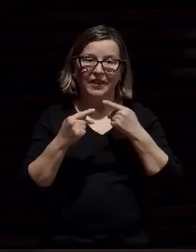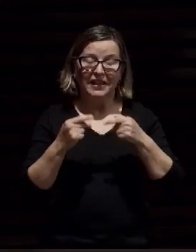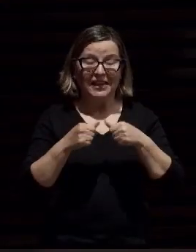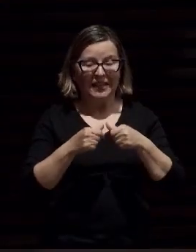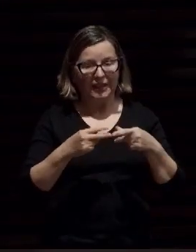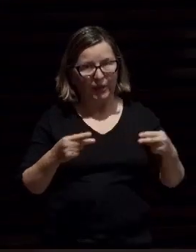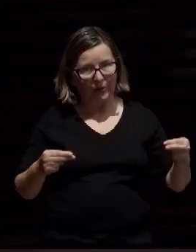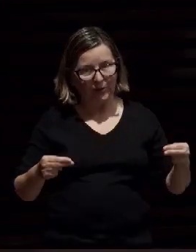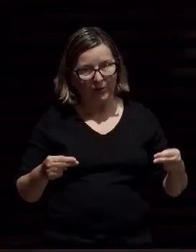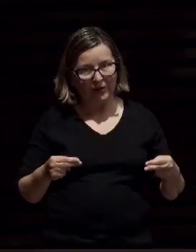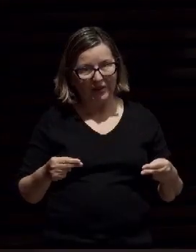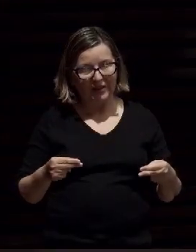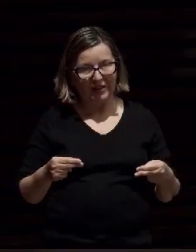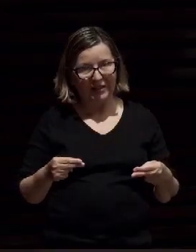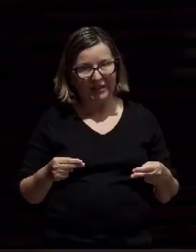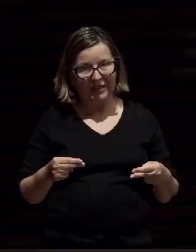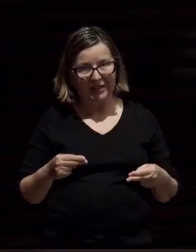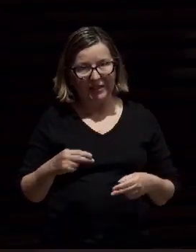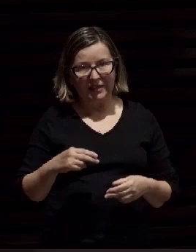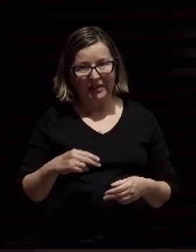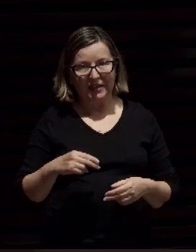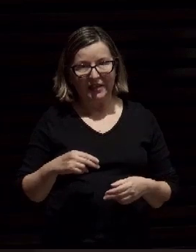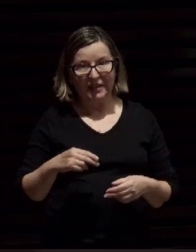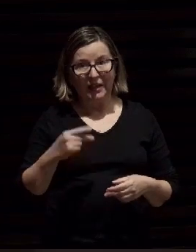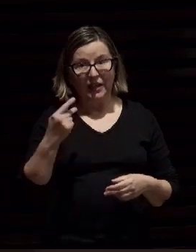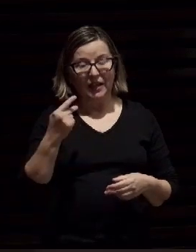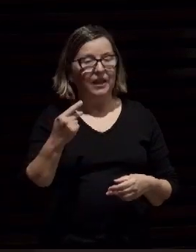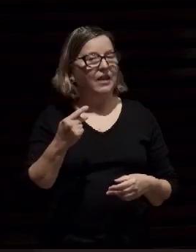tristeza encheu o vosso coração.